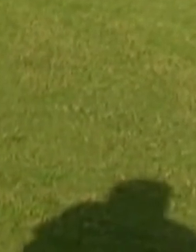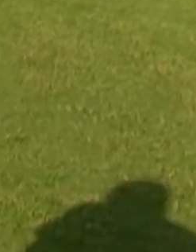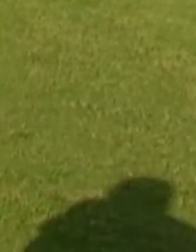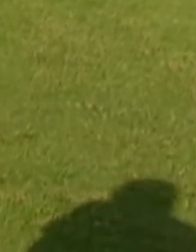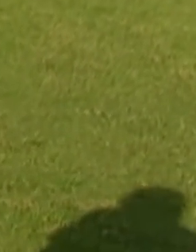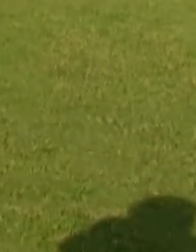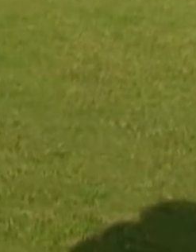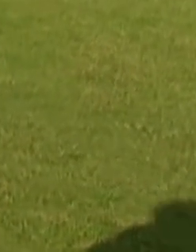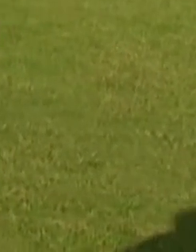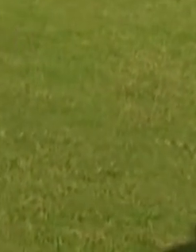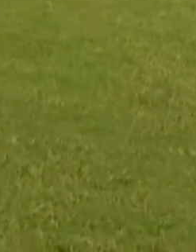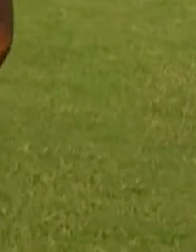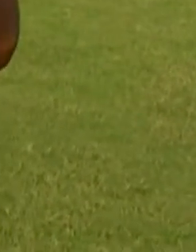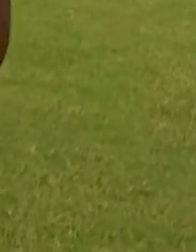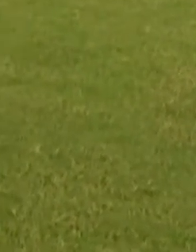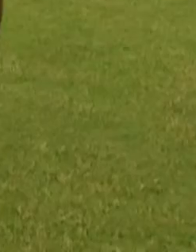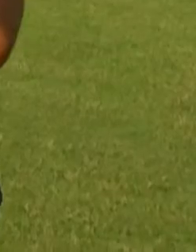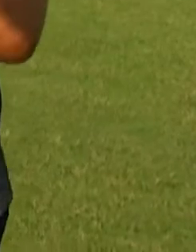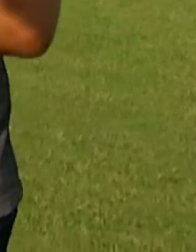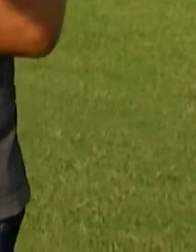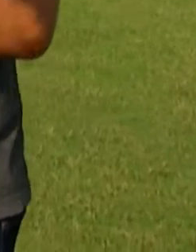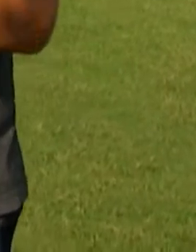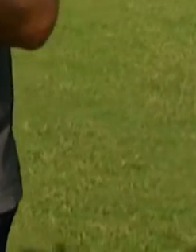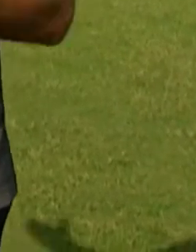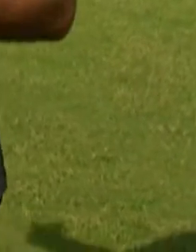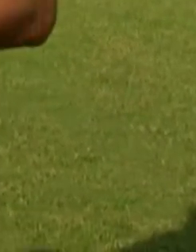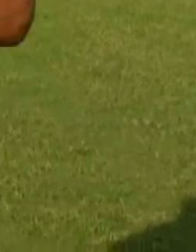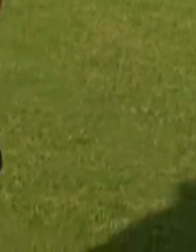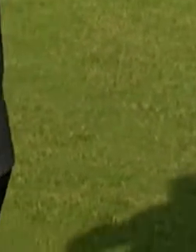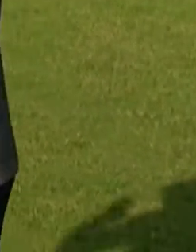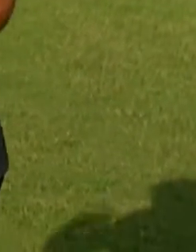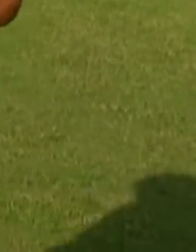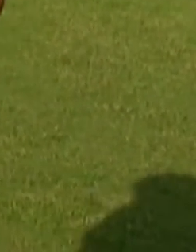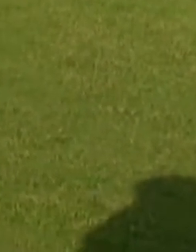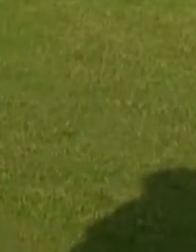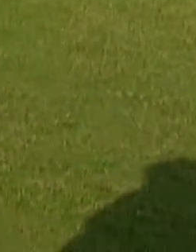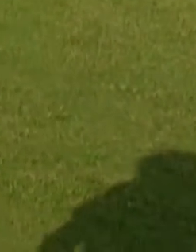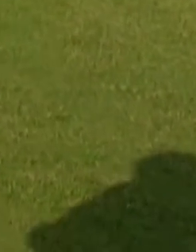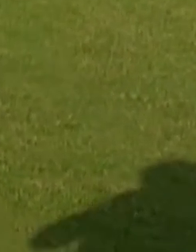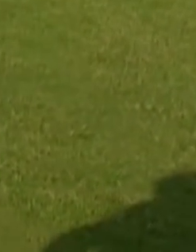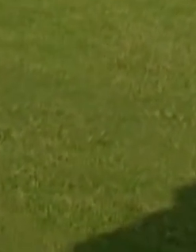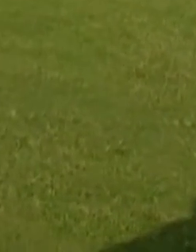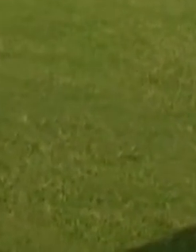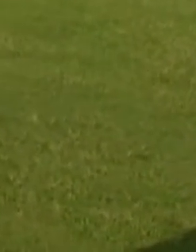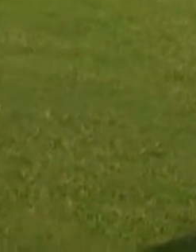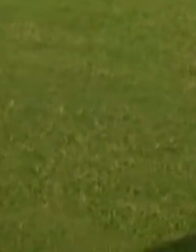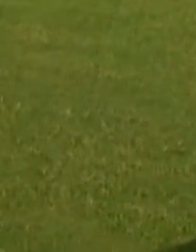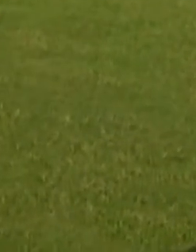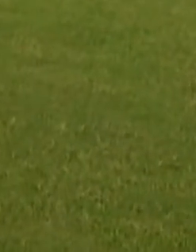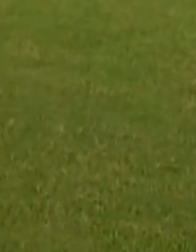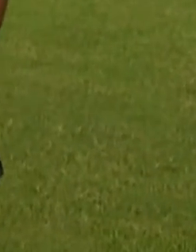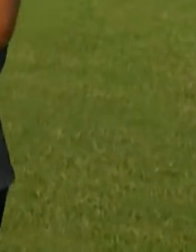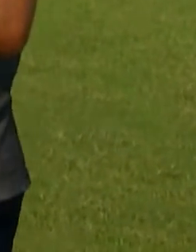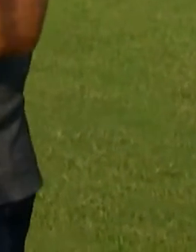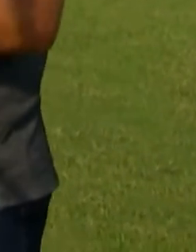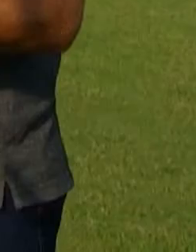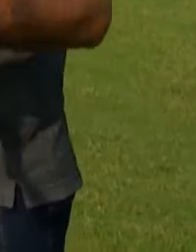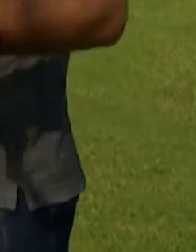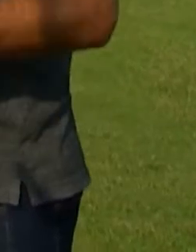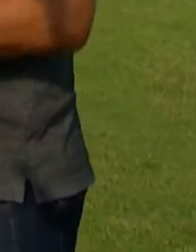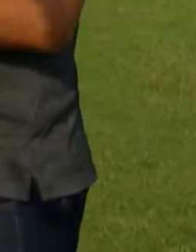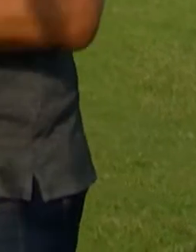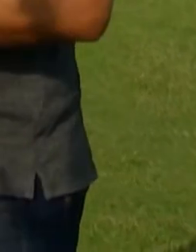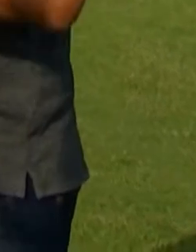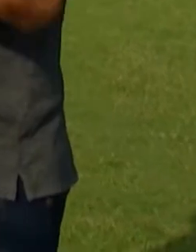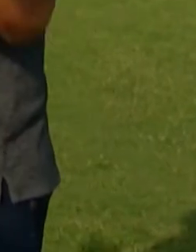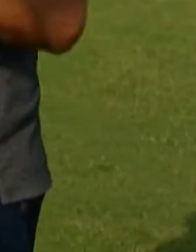Júnior, cara, onde você tá, cara? Eu falei, pô, acabou, tava lá na Tunísia, tá parado. Ele falou, pô, pensei